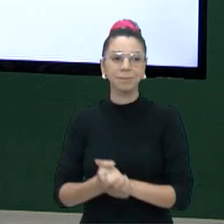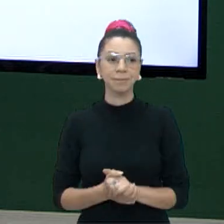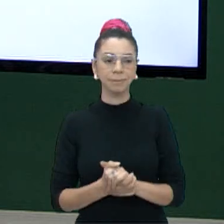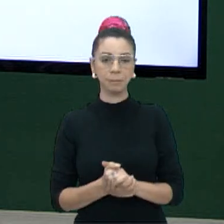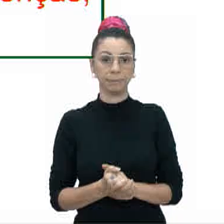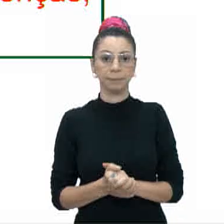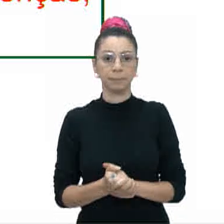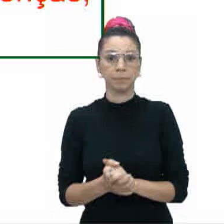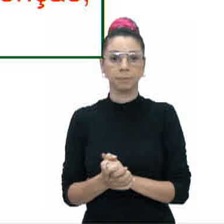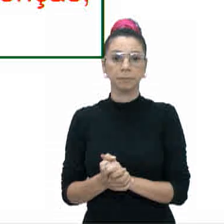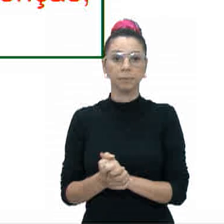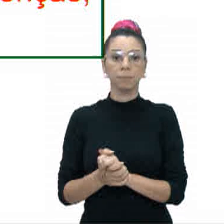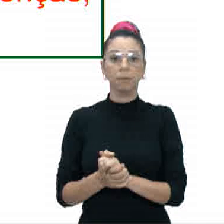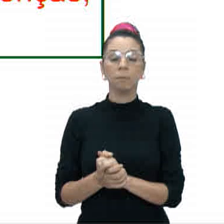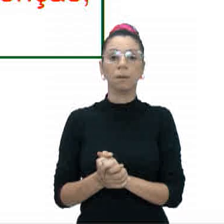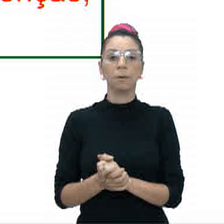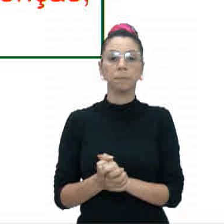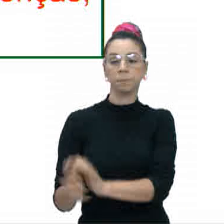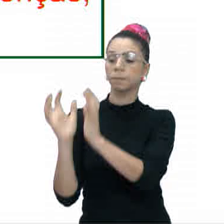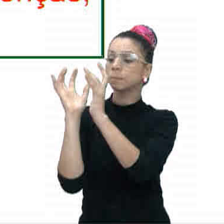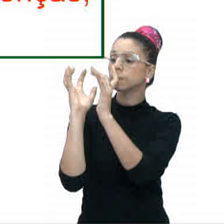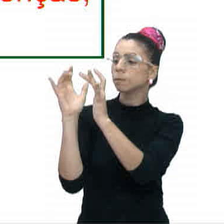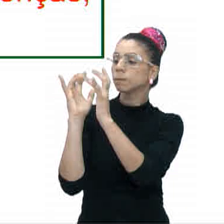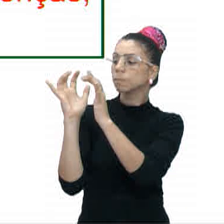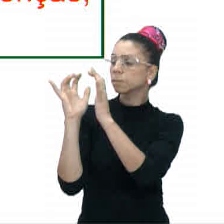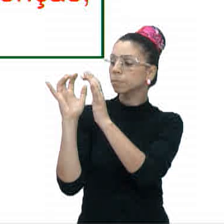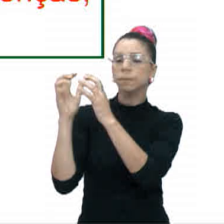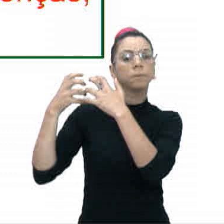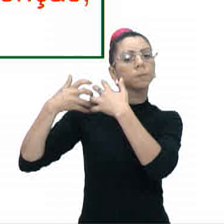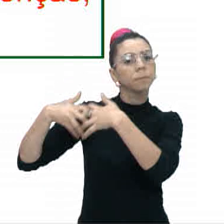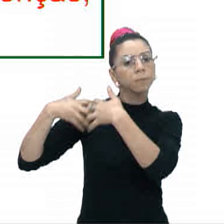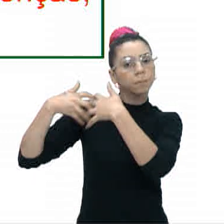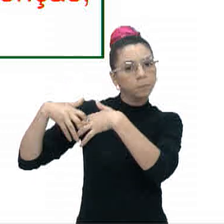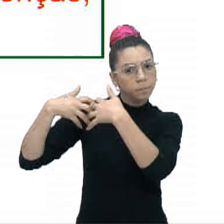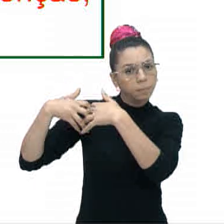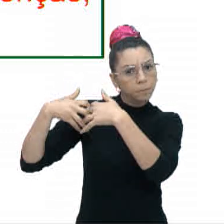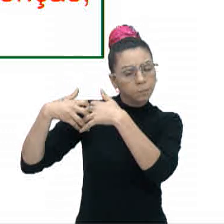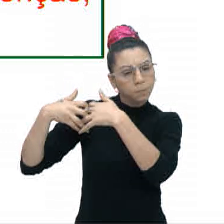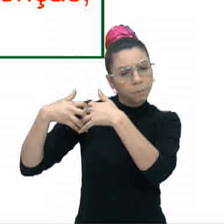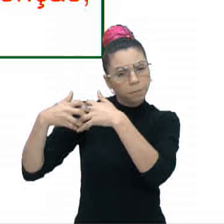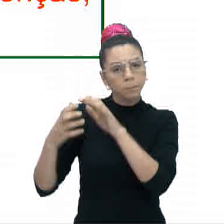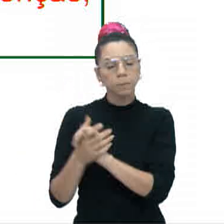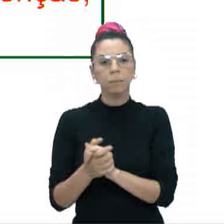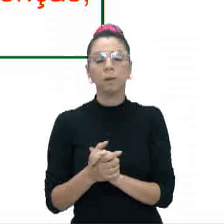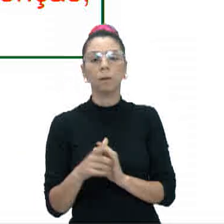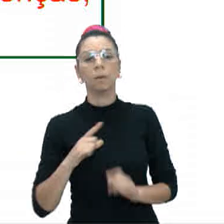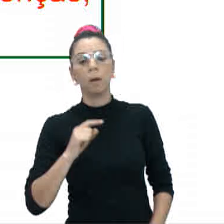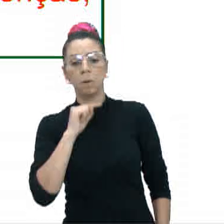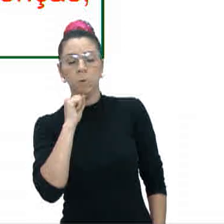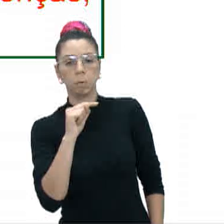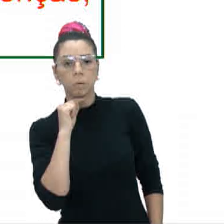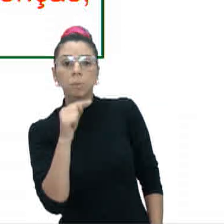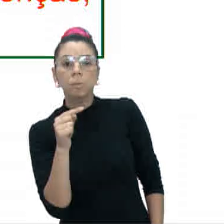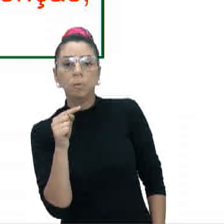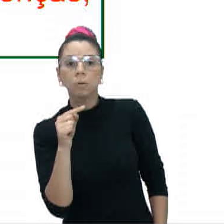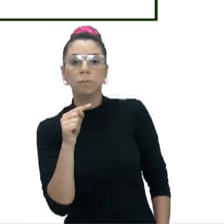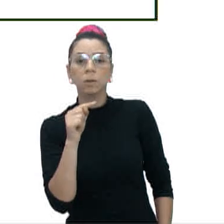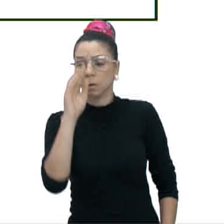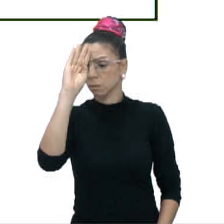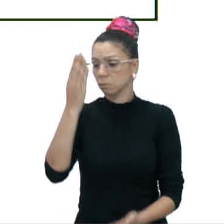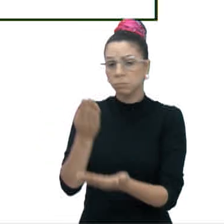A mente é cognitiva, isto é, a mente contém estados mentais, crenças, dúvidas e assim por diante.